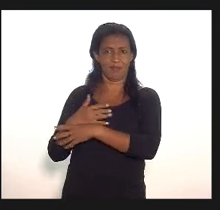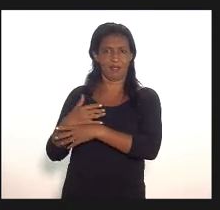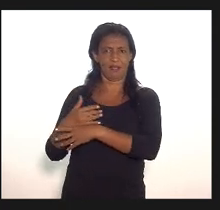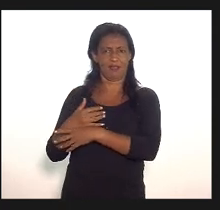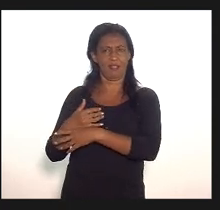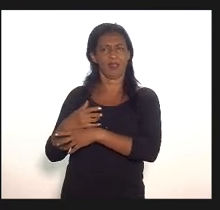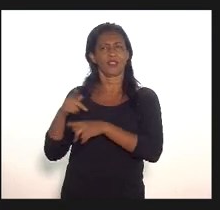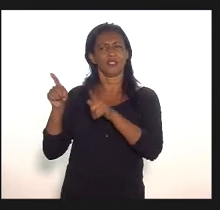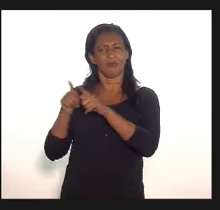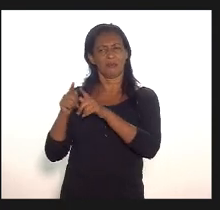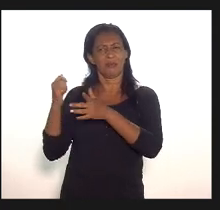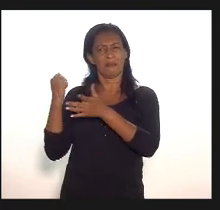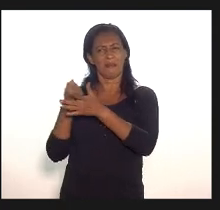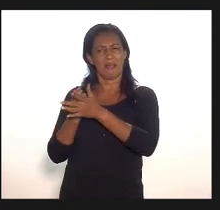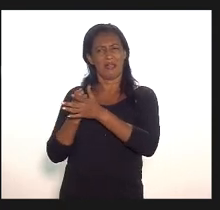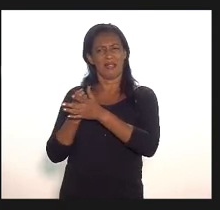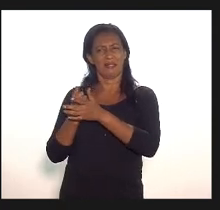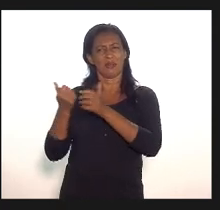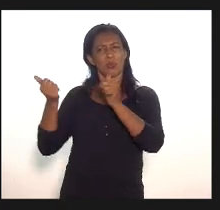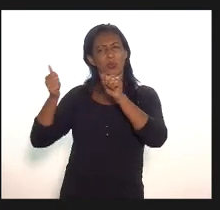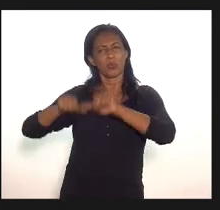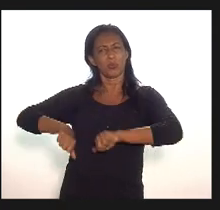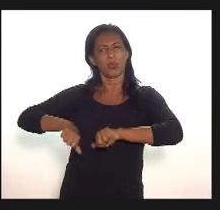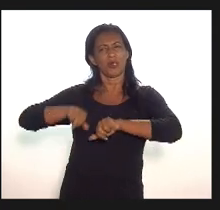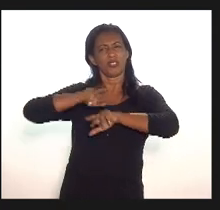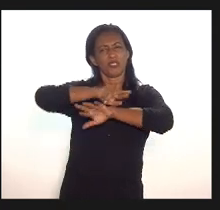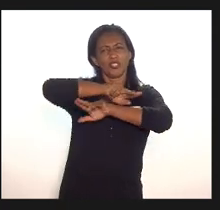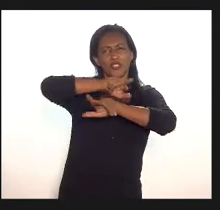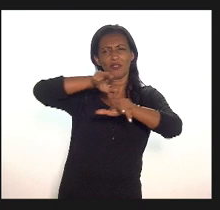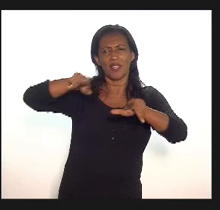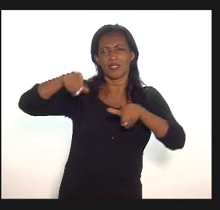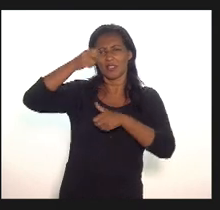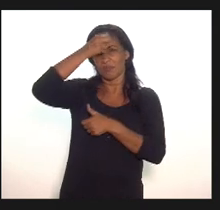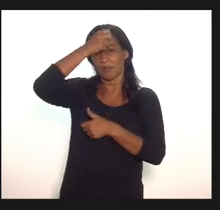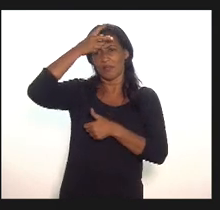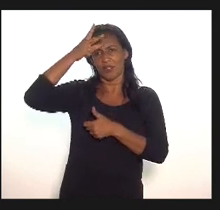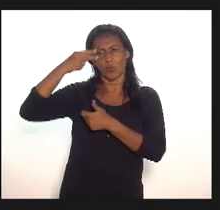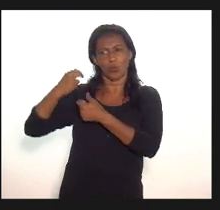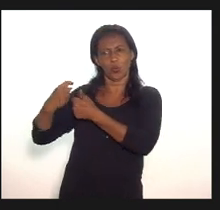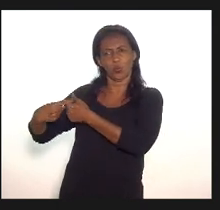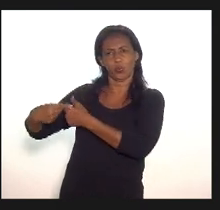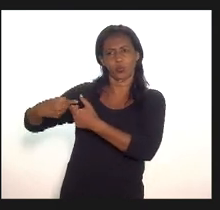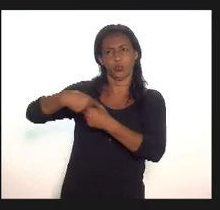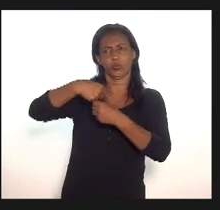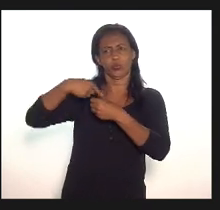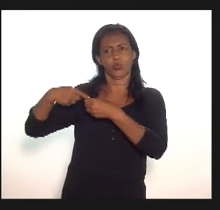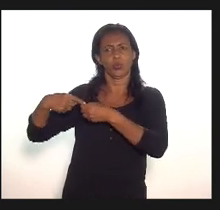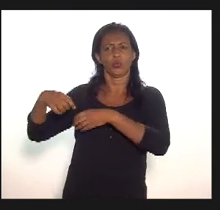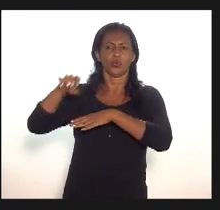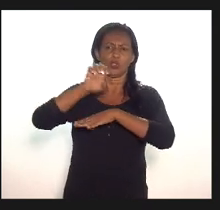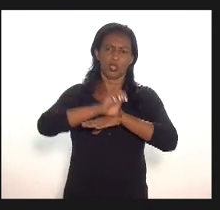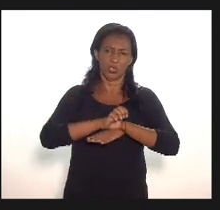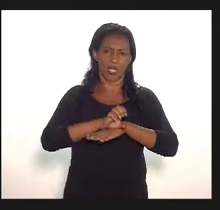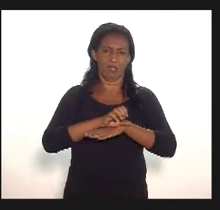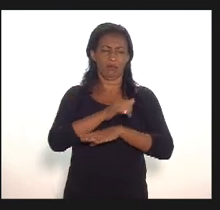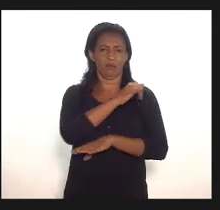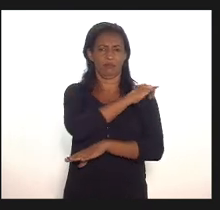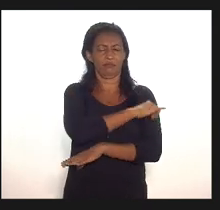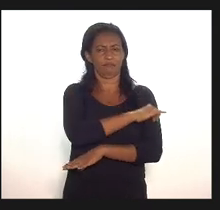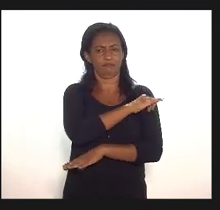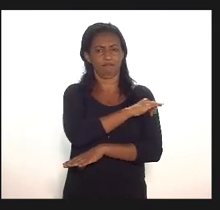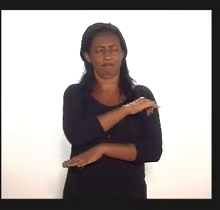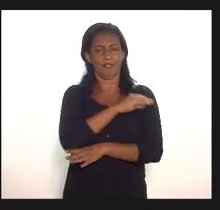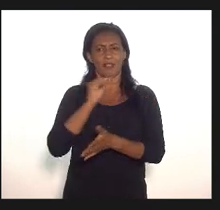está impactando negativamente diversos municípios do nosso estado do Rio de Janeiro, que